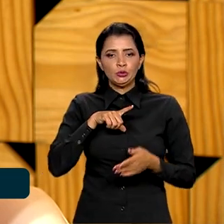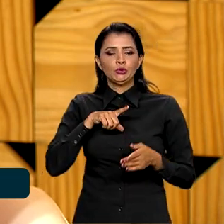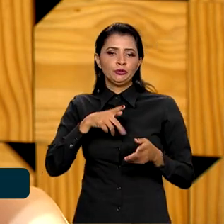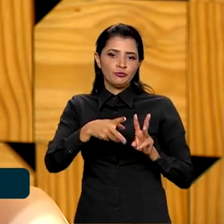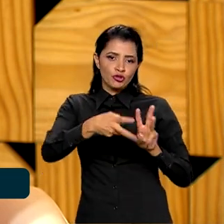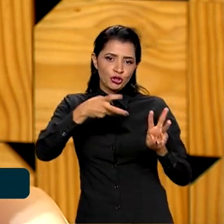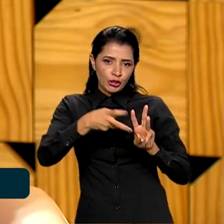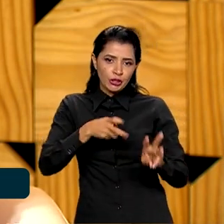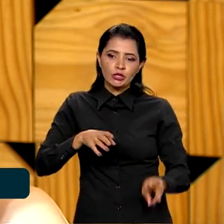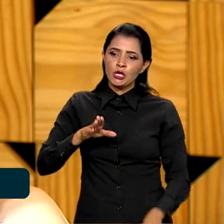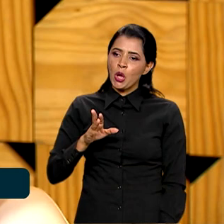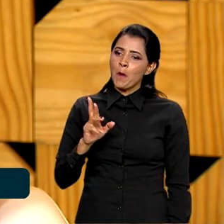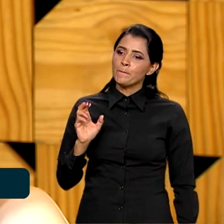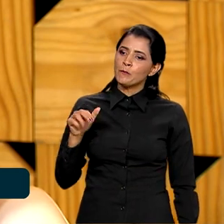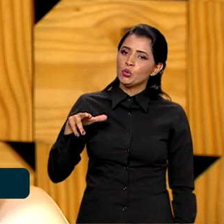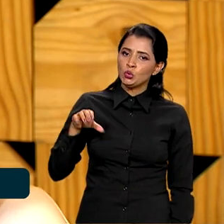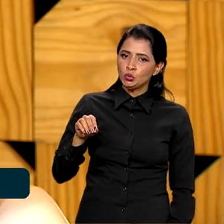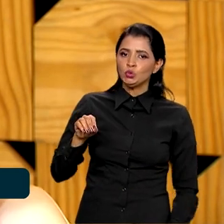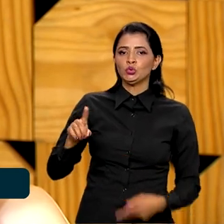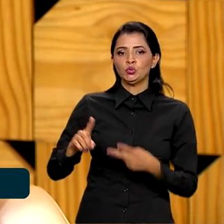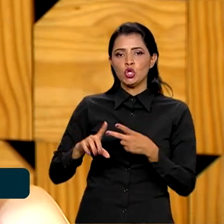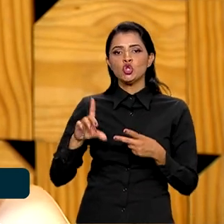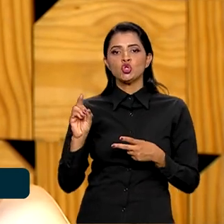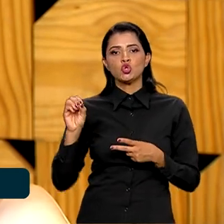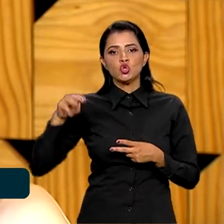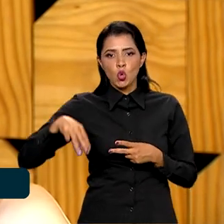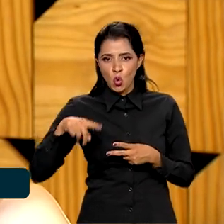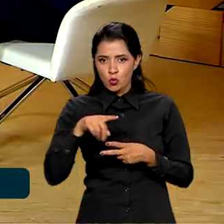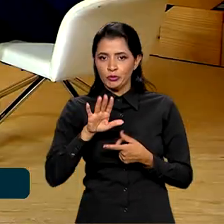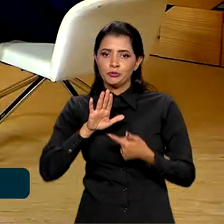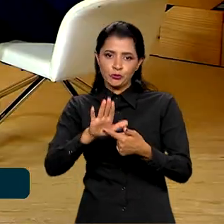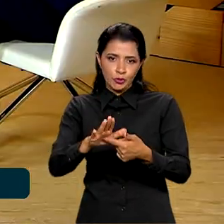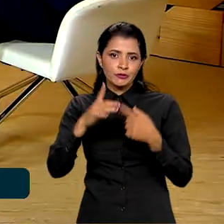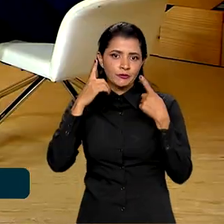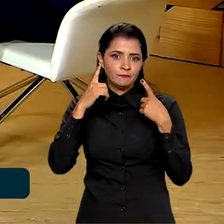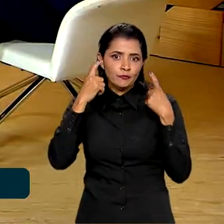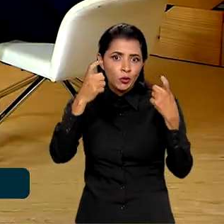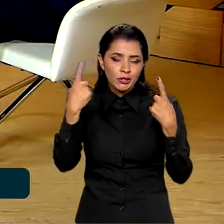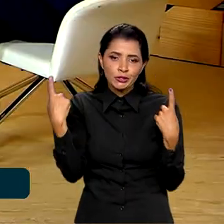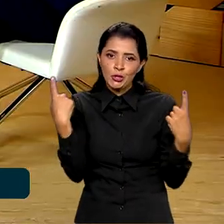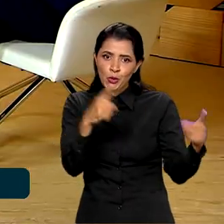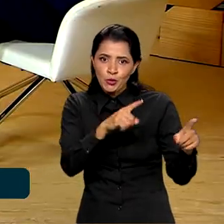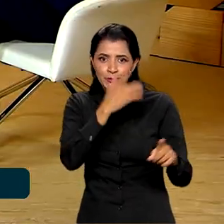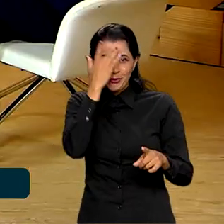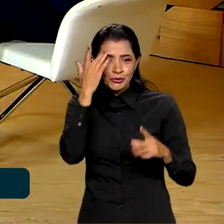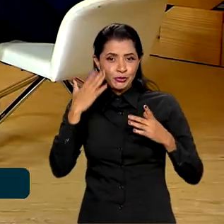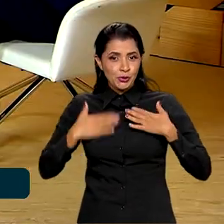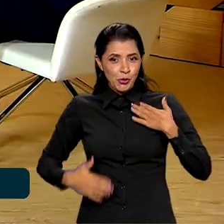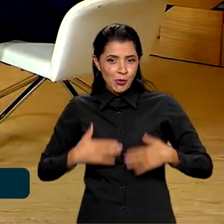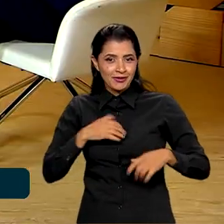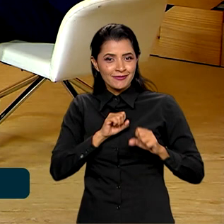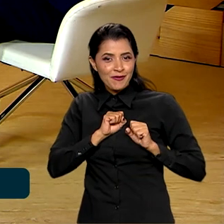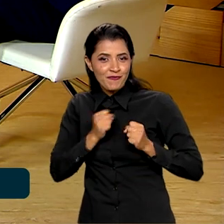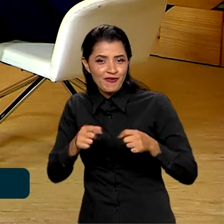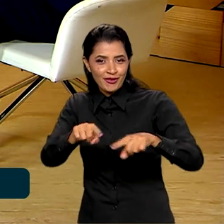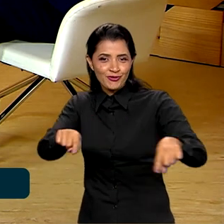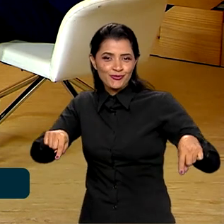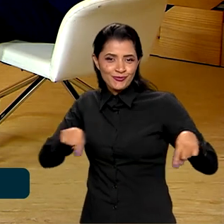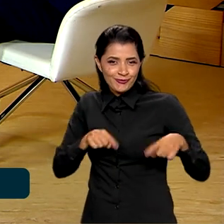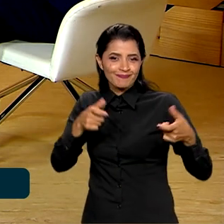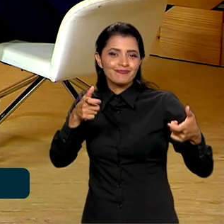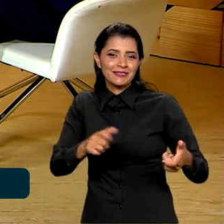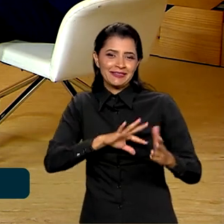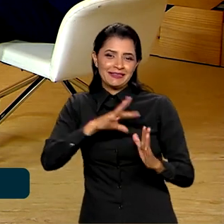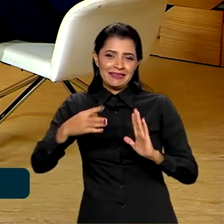Bruno Yudon. Então, assim, isso é para dar um exemplo da violência contra os corpos, de defensores de territórios. E também a